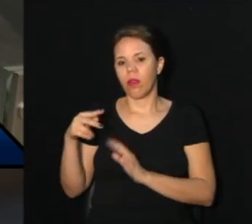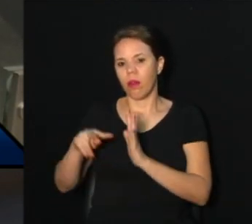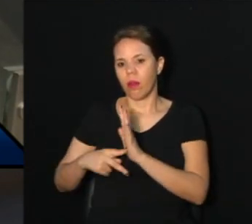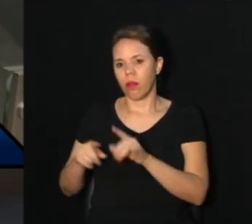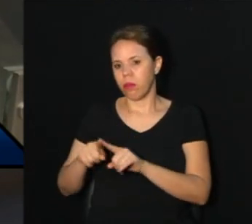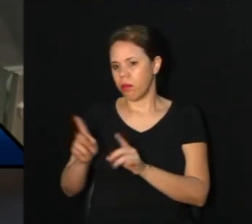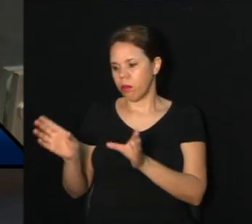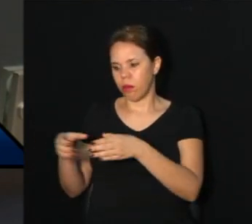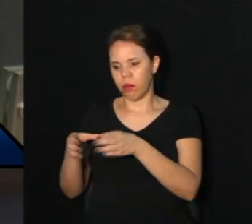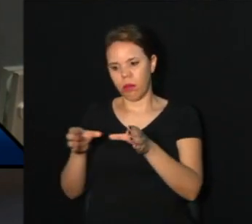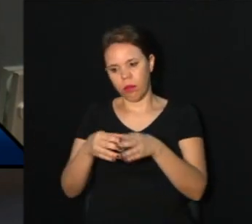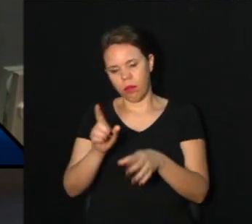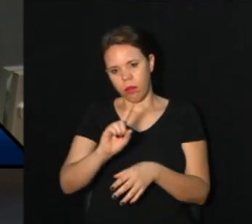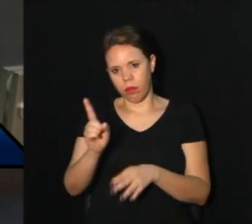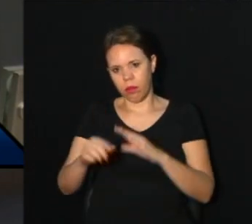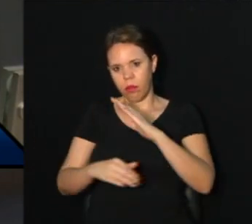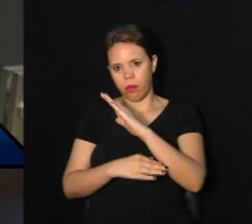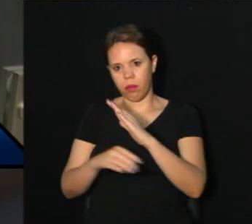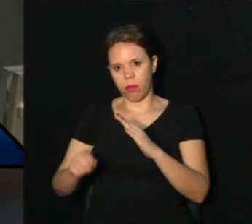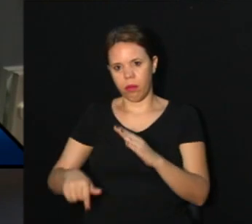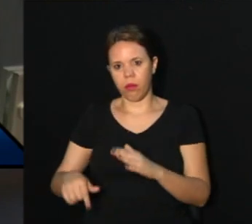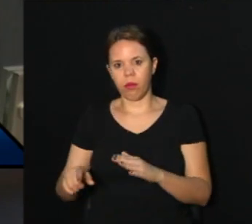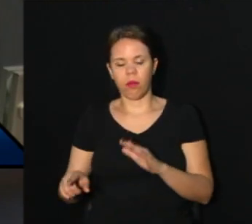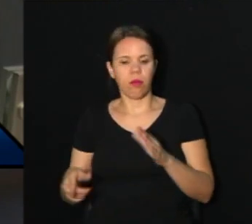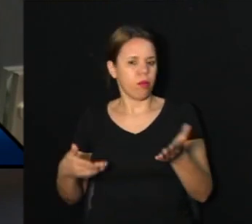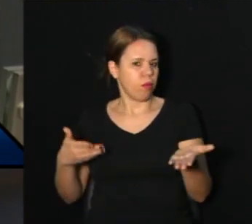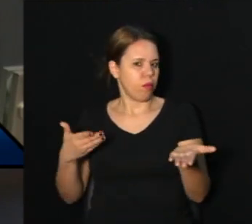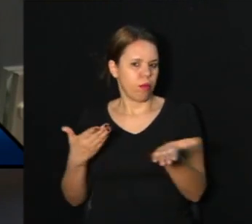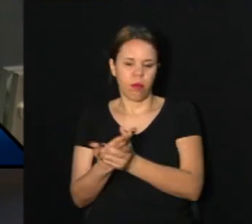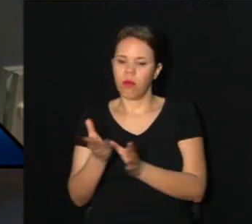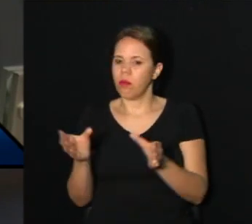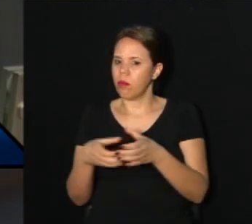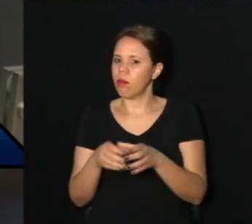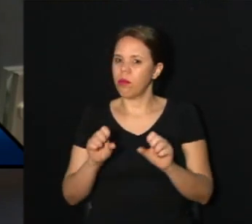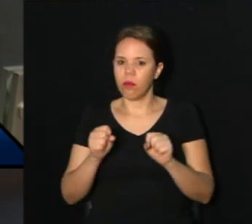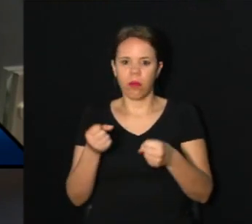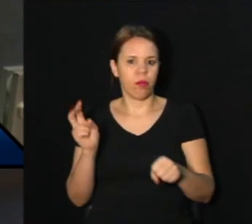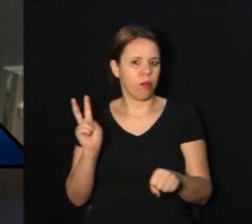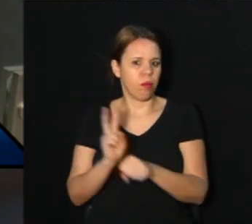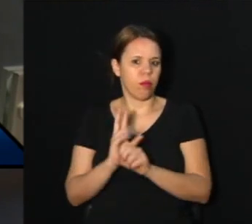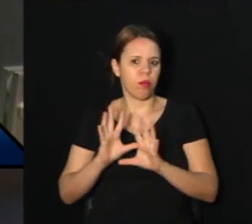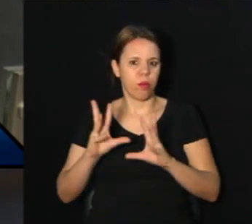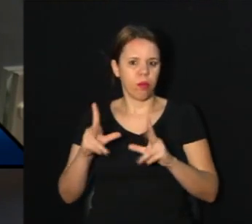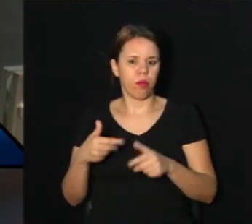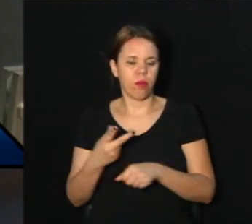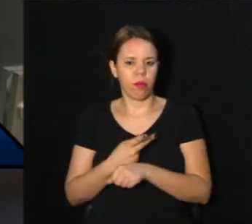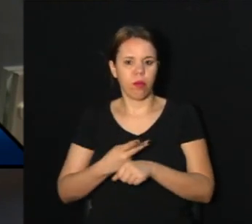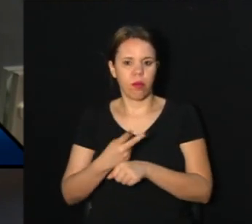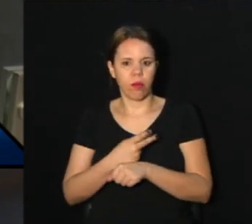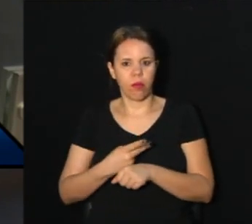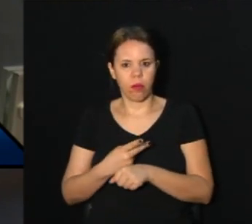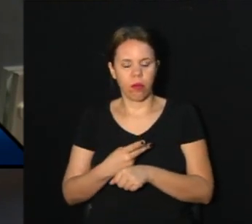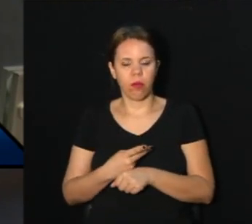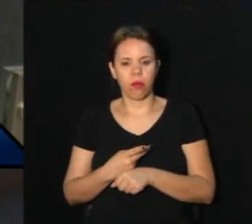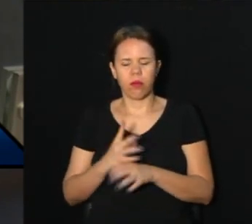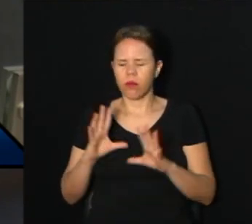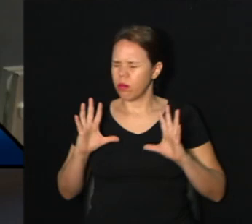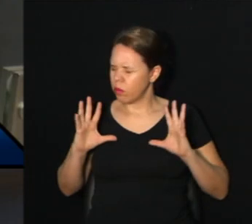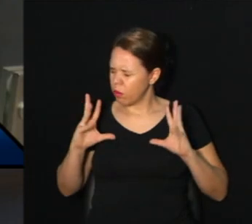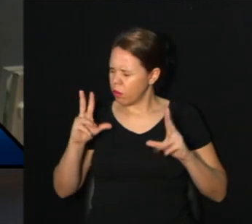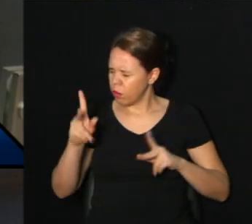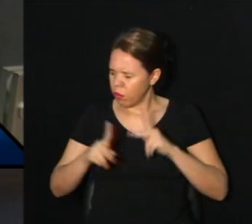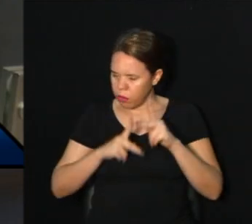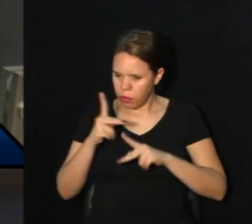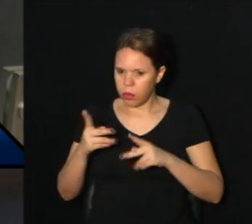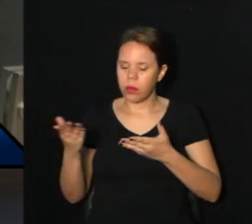grupos. E nem elegemos grupo para proteger. Todos que nos procuram, sem exceção,